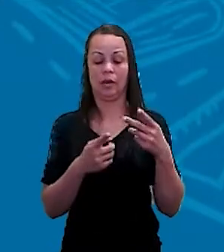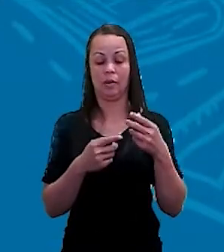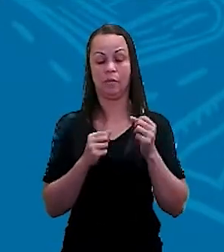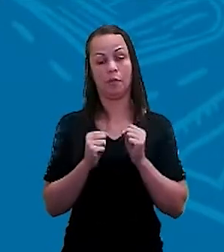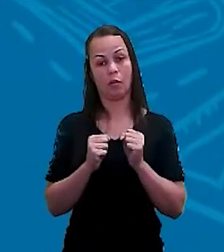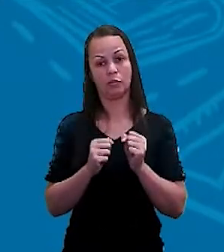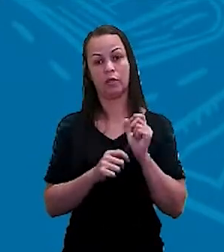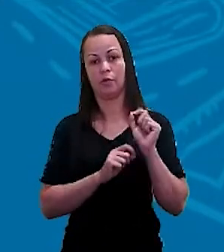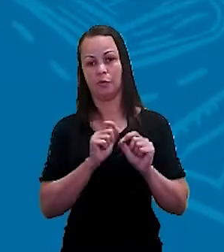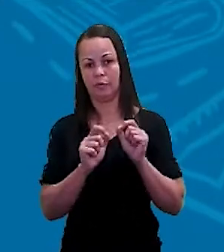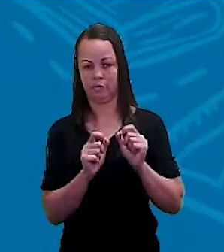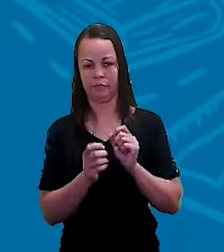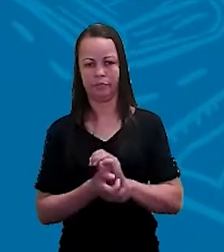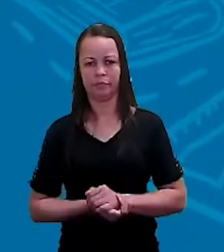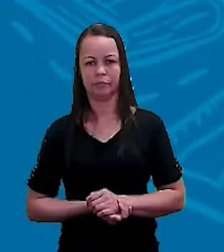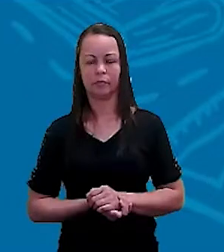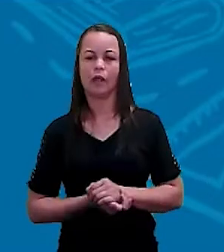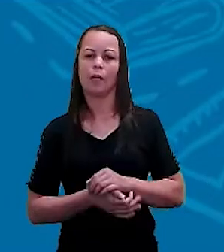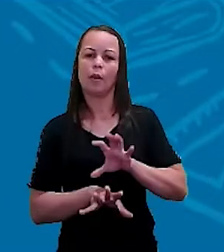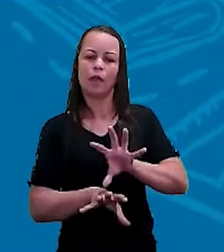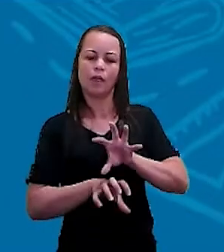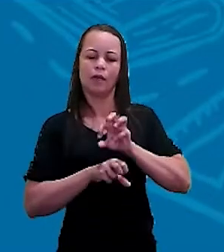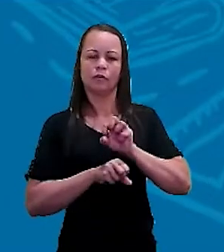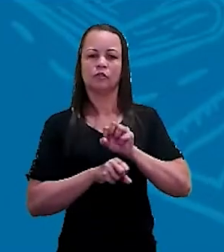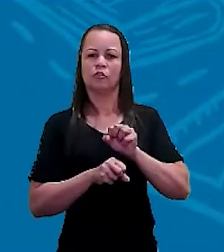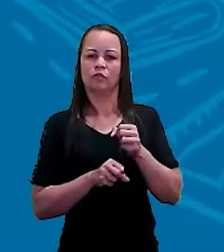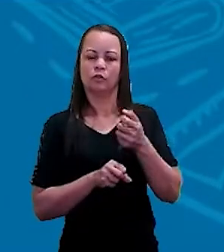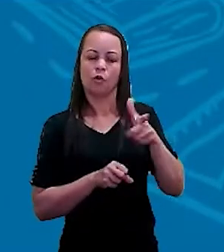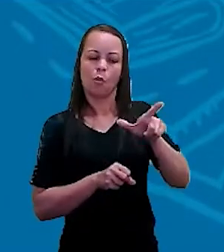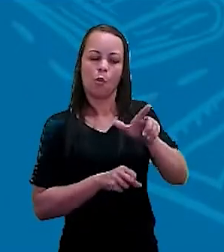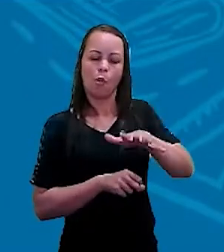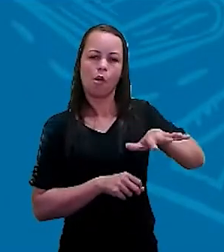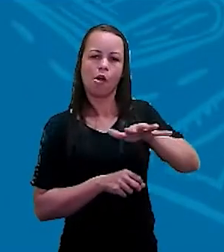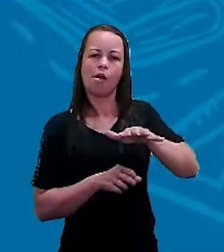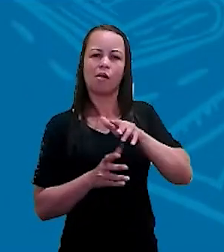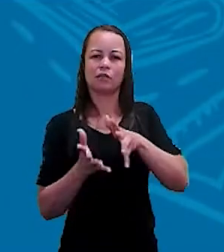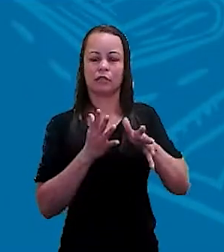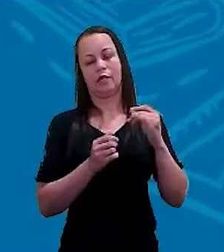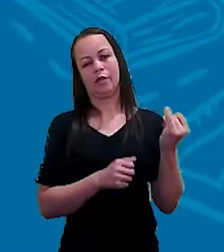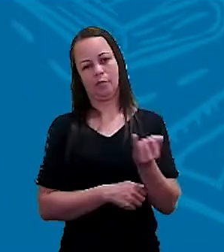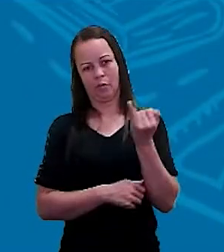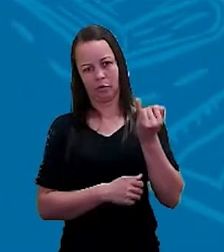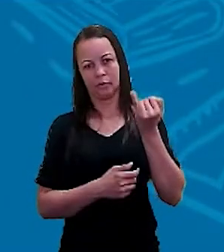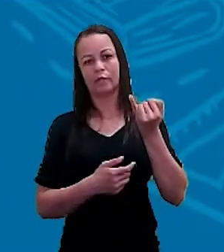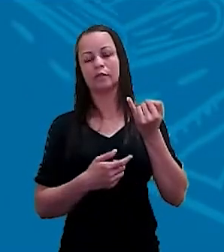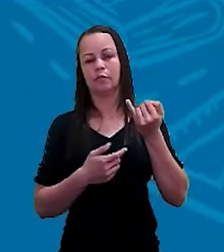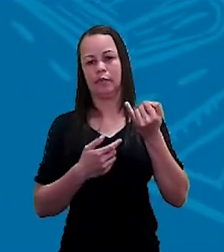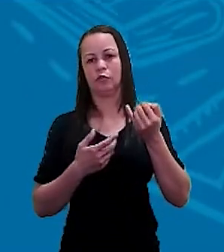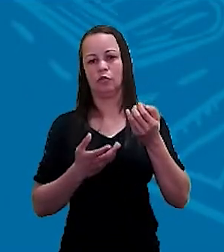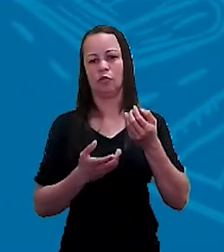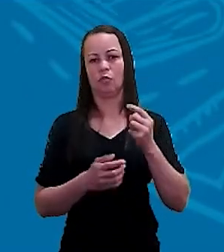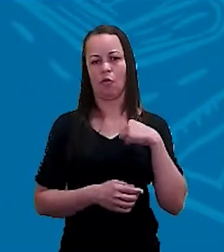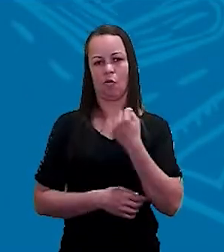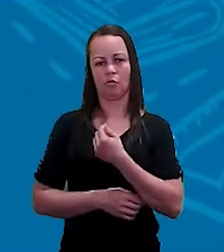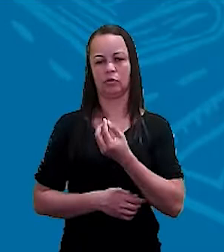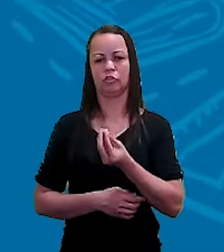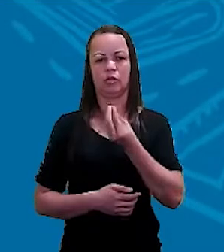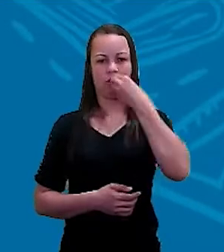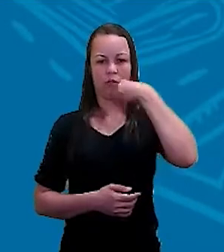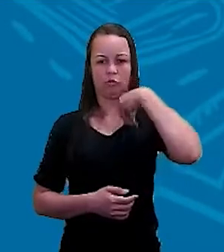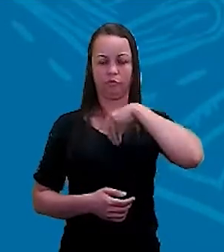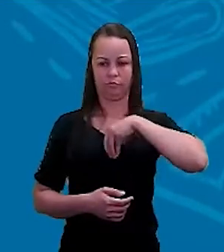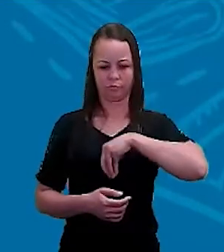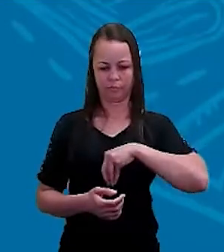está apto a ser absorvido em uma outra área que é também muito importante do nosso sistema digestório, que a gente vai falar um pouquinho